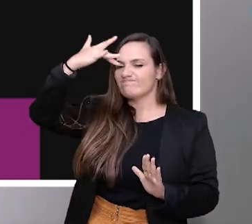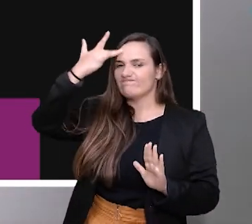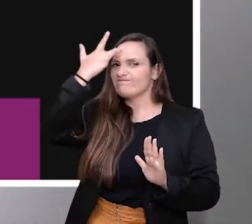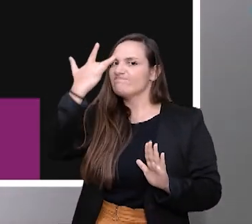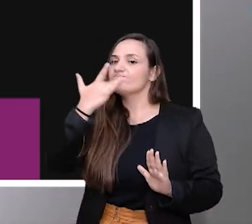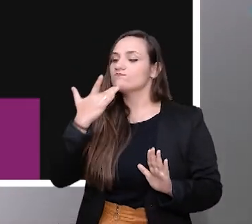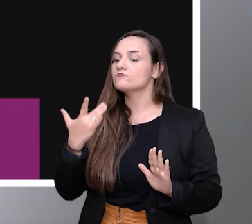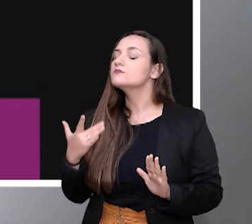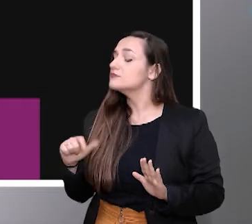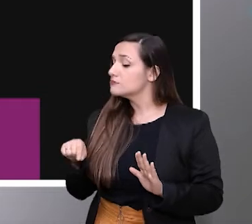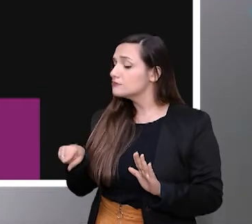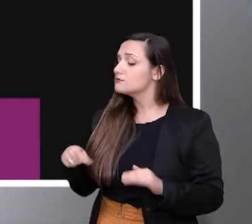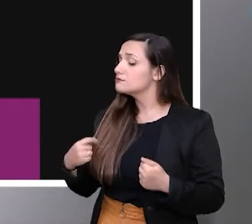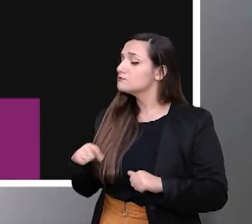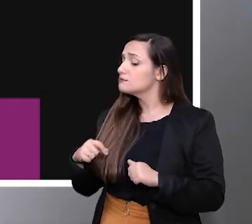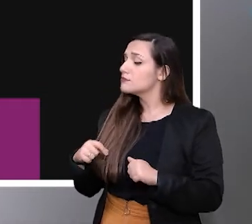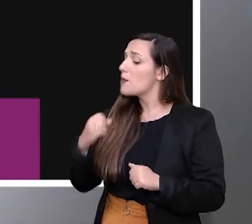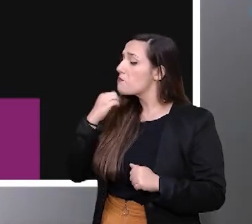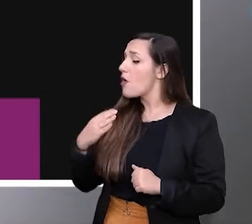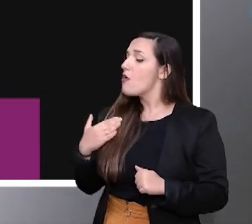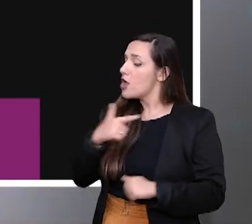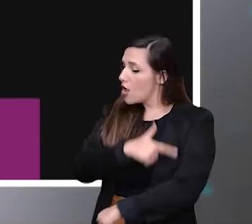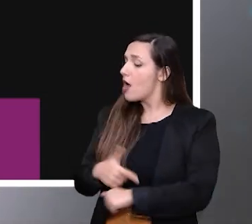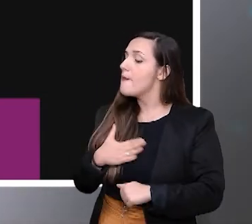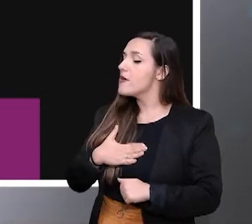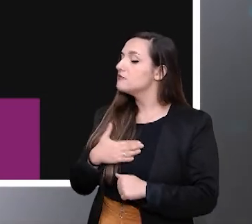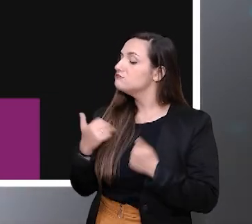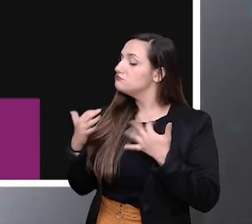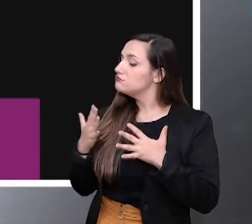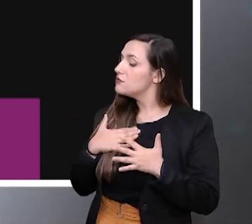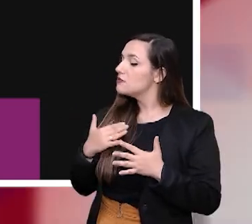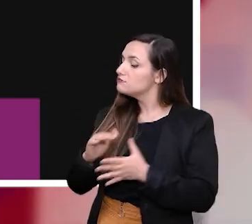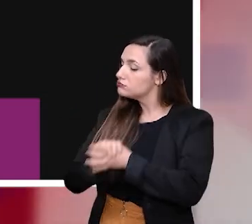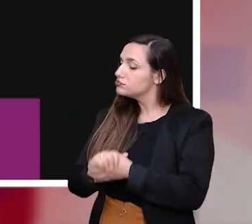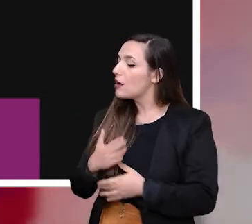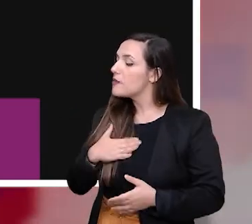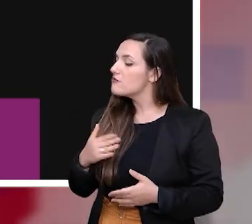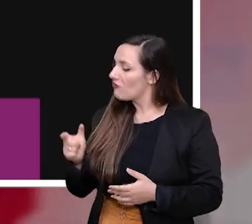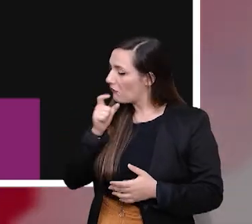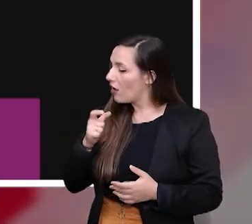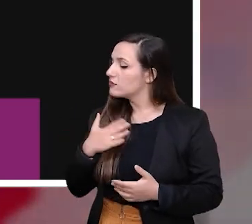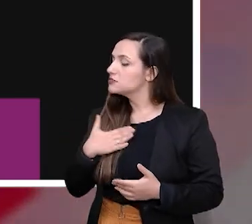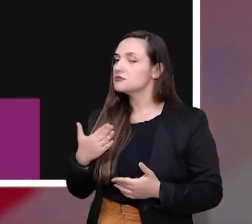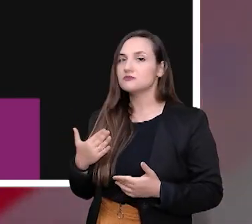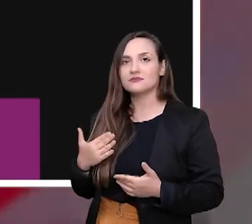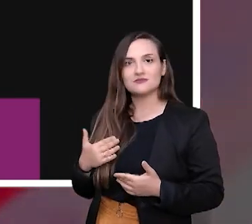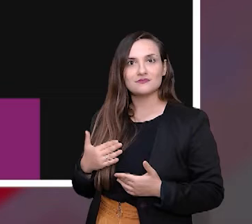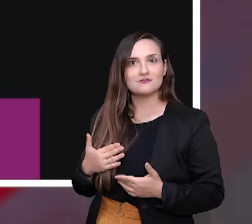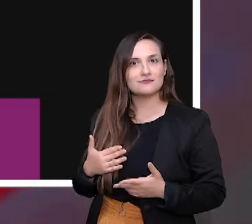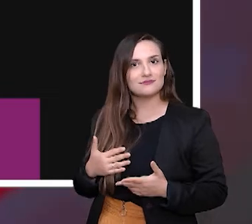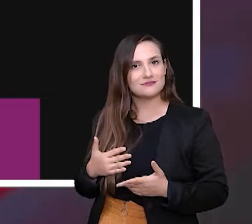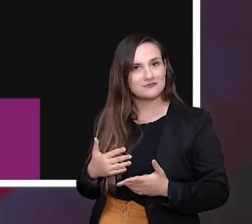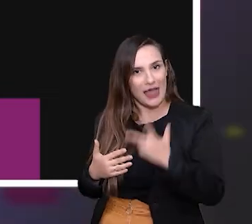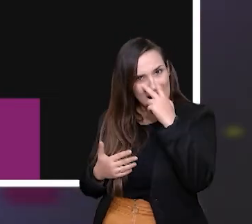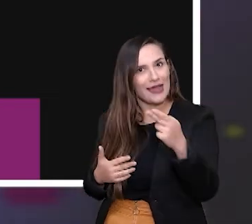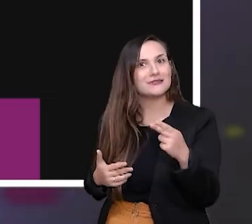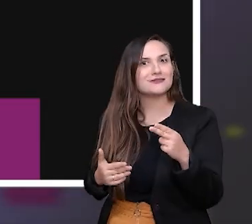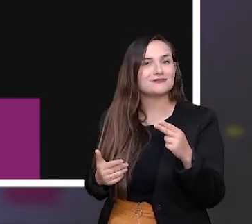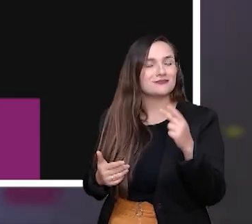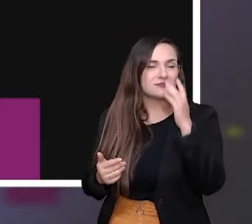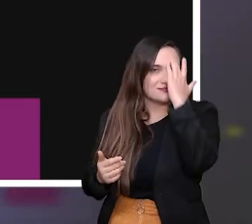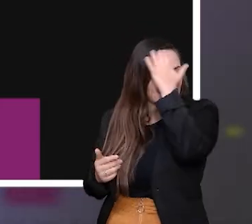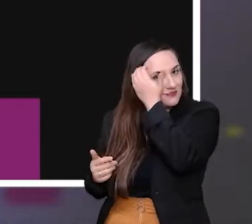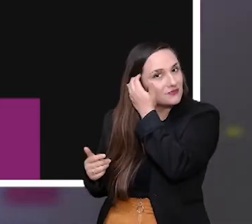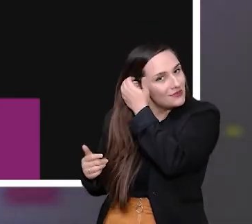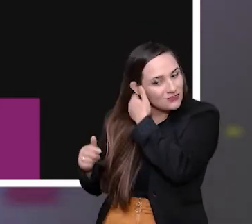quer ser tratada, ela exige um tratamento diferenciado se for narcisista, né? Então, a pessoa que exerce um cargo